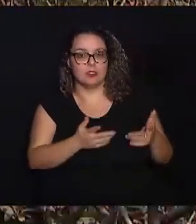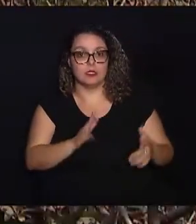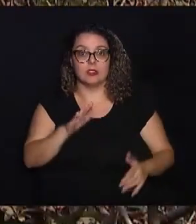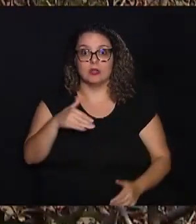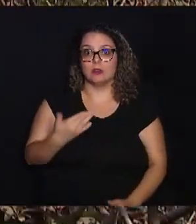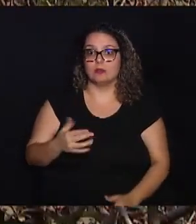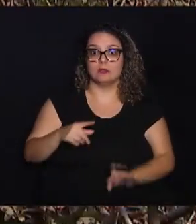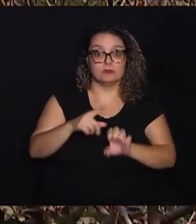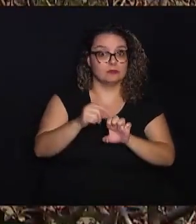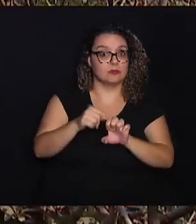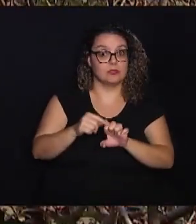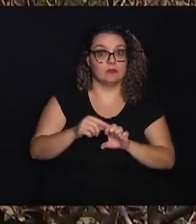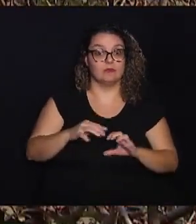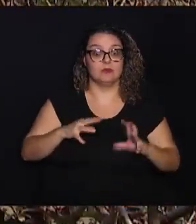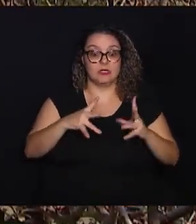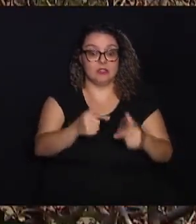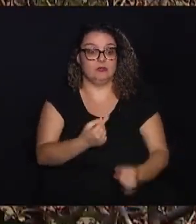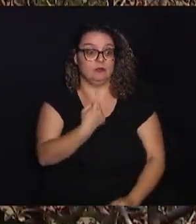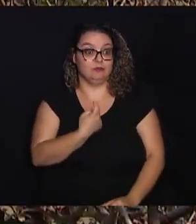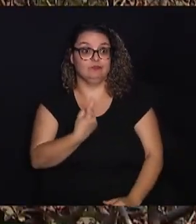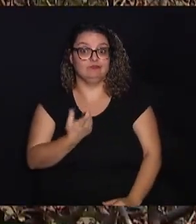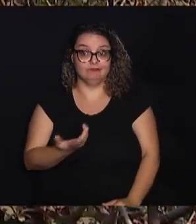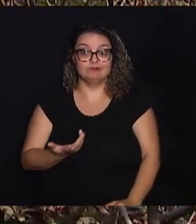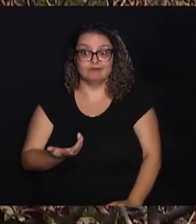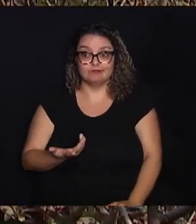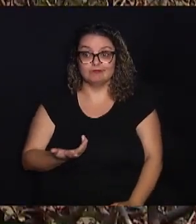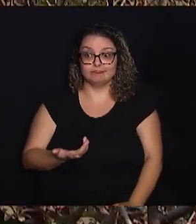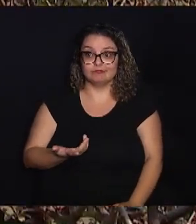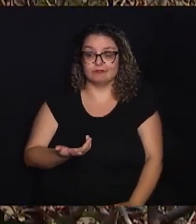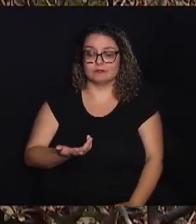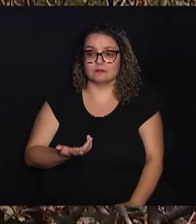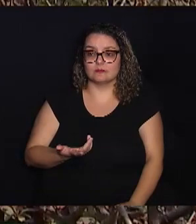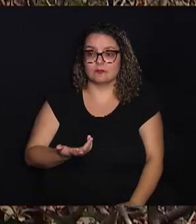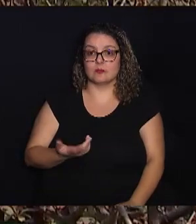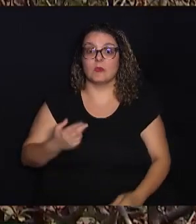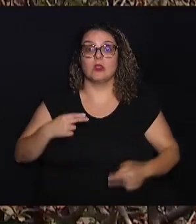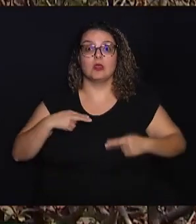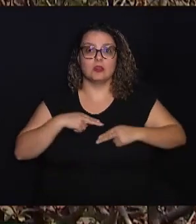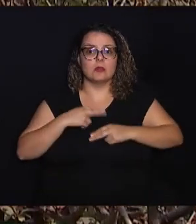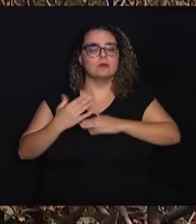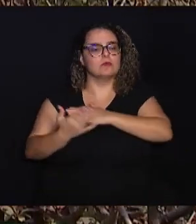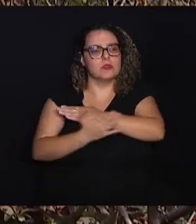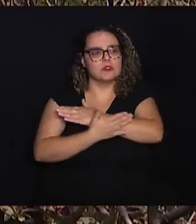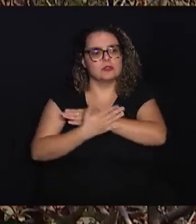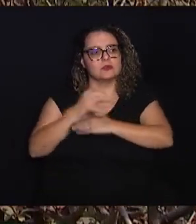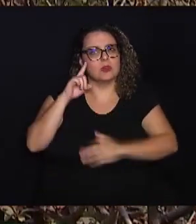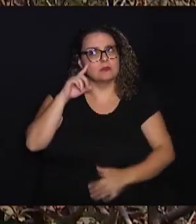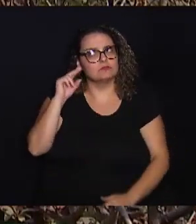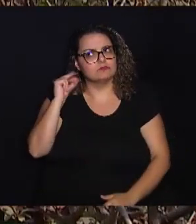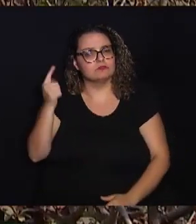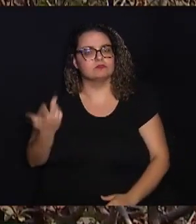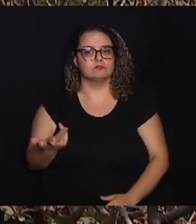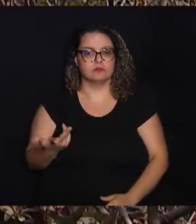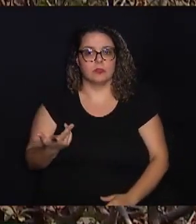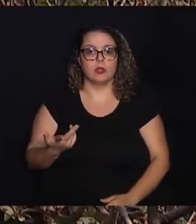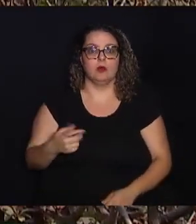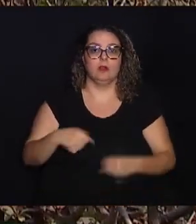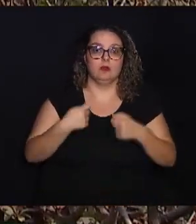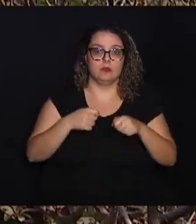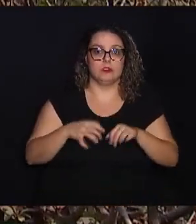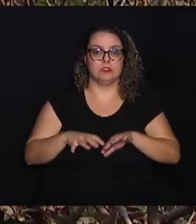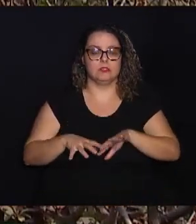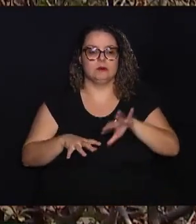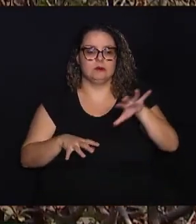você empreende, você é tudo isso numa pessoa só. E aí o Sebrae ele me ajudou nisso aí. Ele falou, olha, você precisa